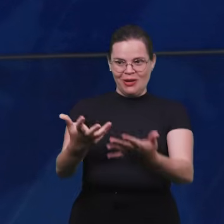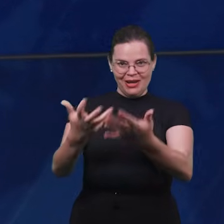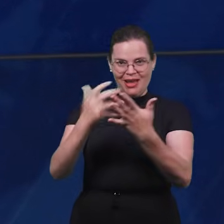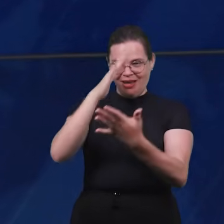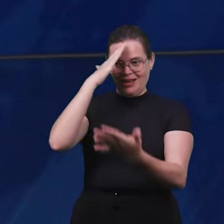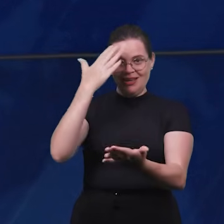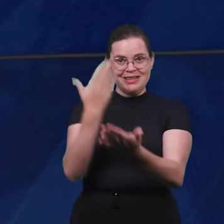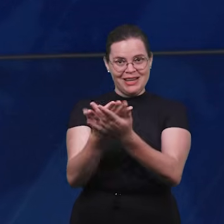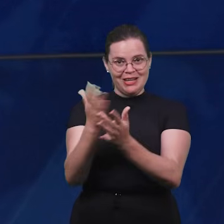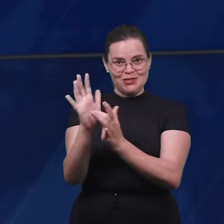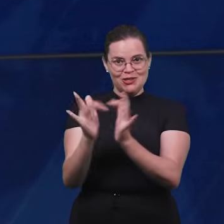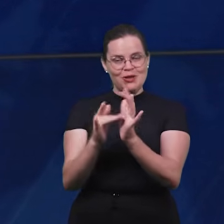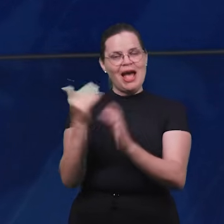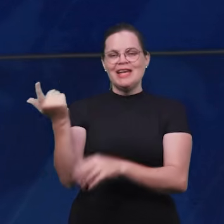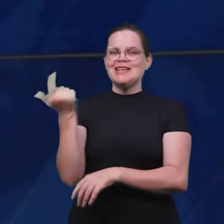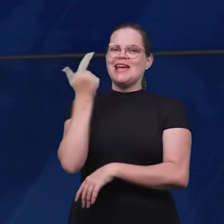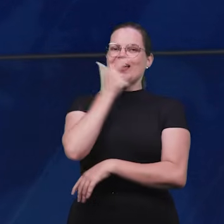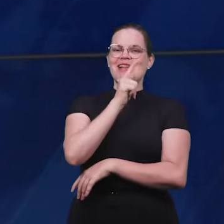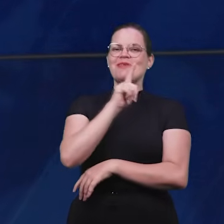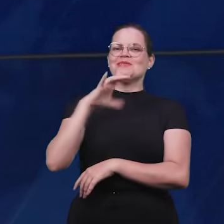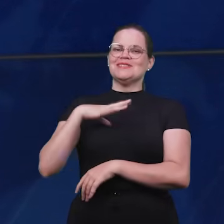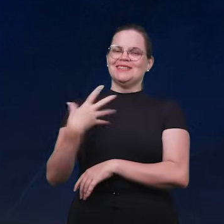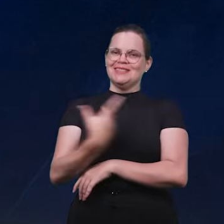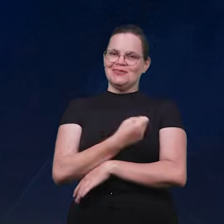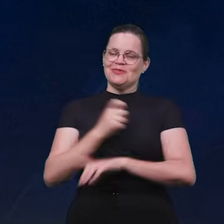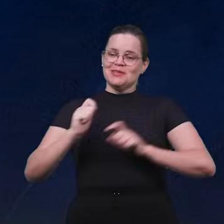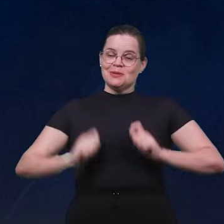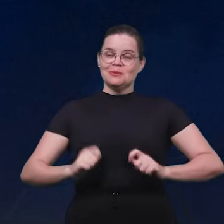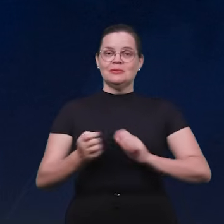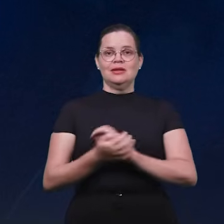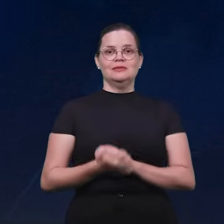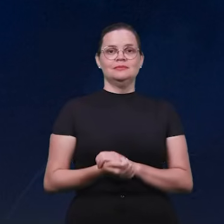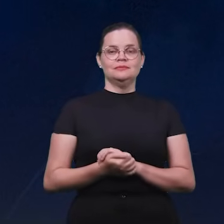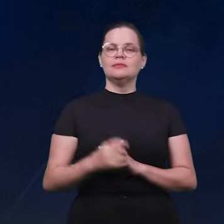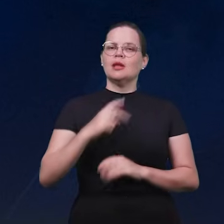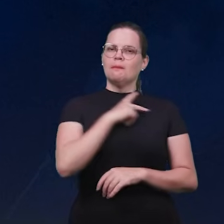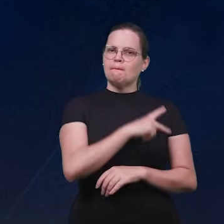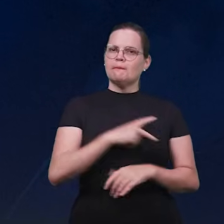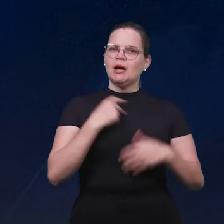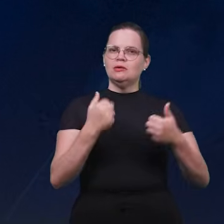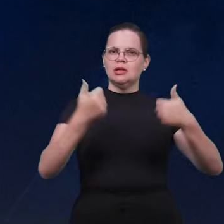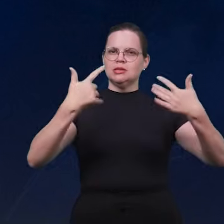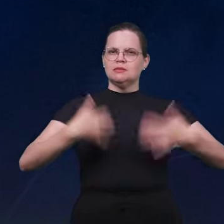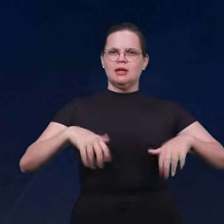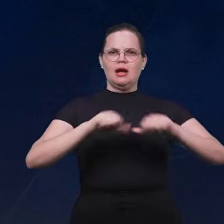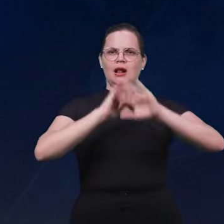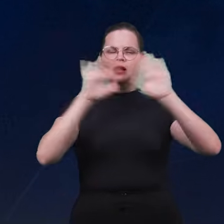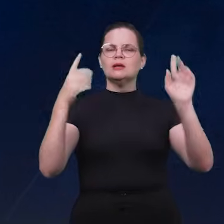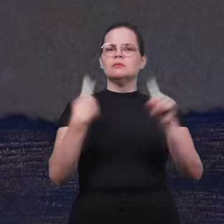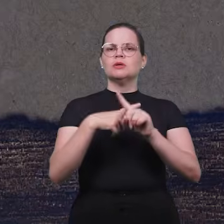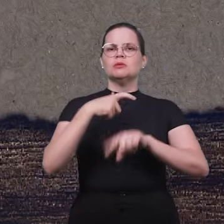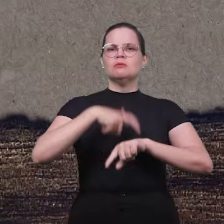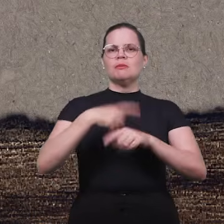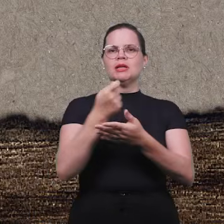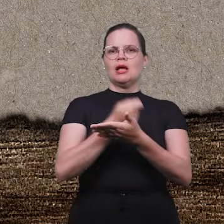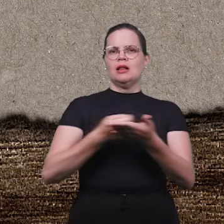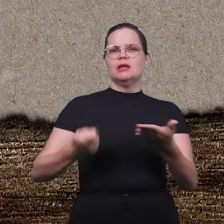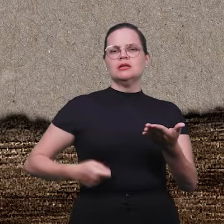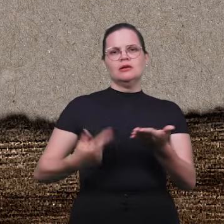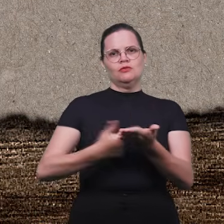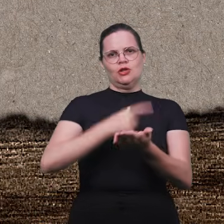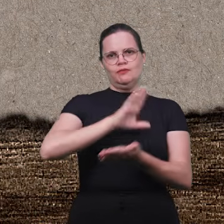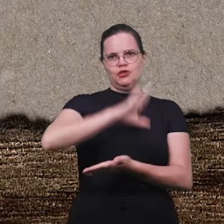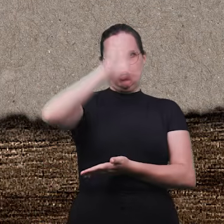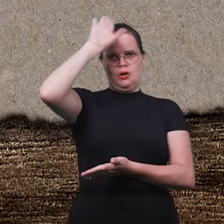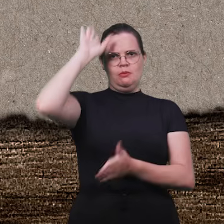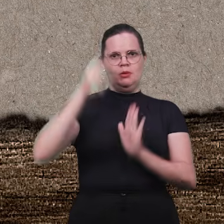salvo da condenação do pecado. E é o apóstolo Paulo quem confirma isso quando ele escreve a sua carta aos Romanos, dizendo: porque